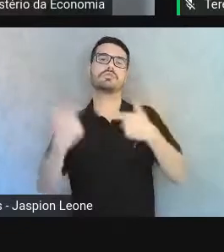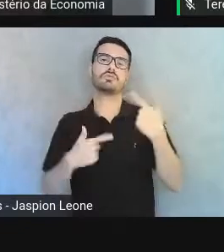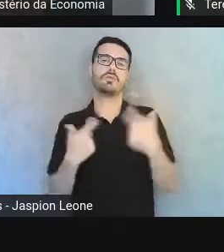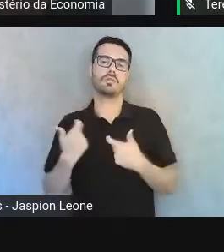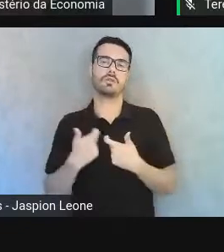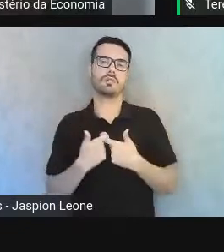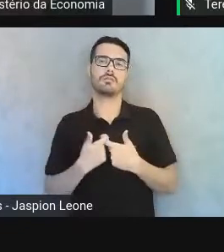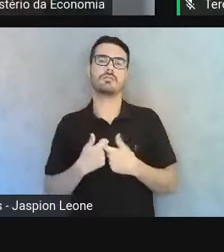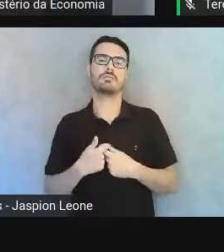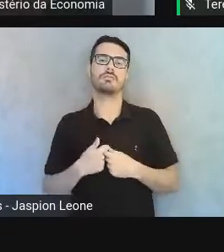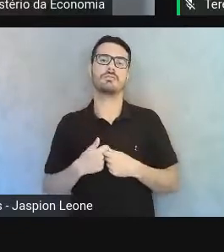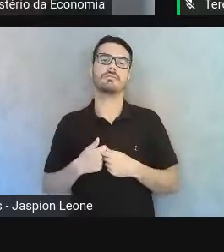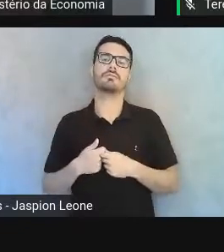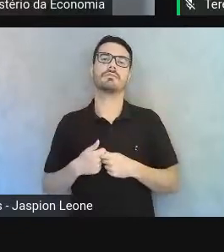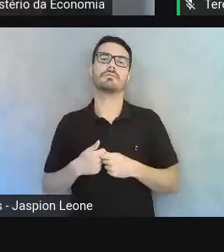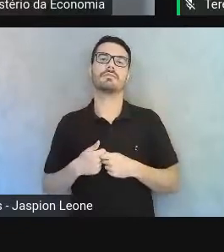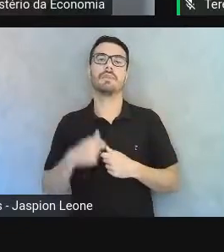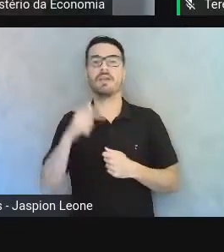esse é um